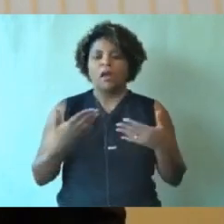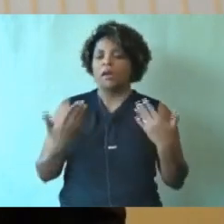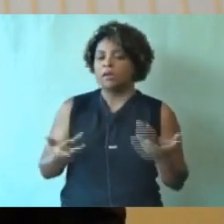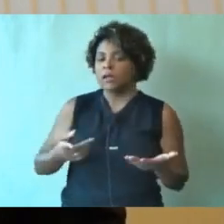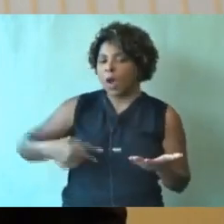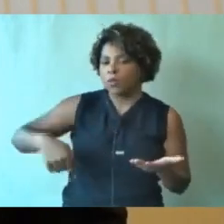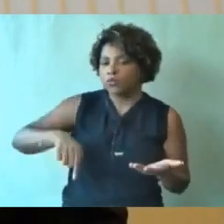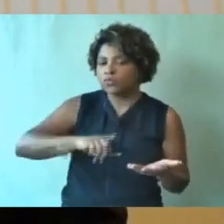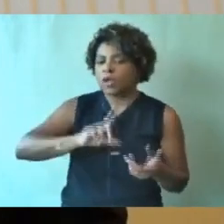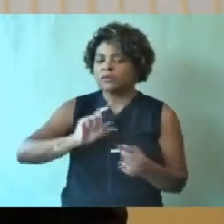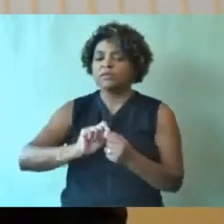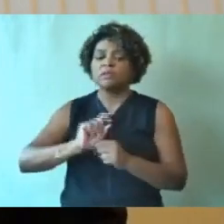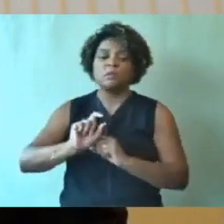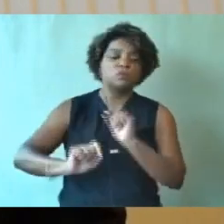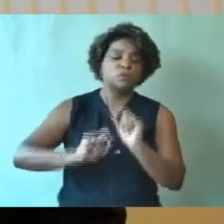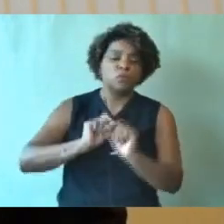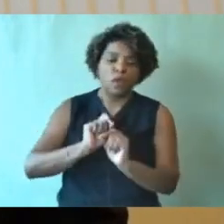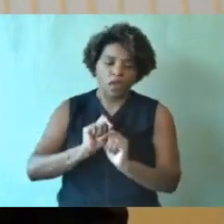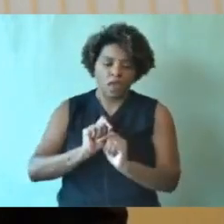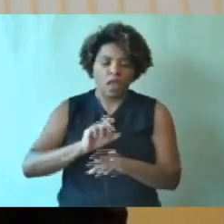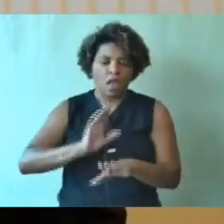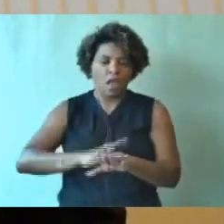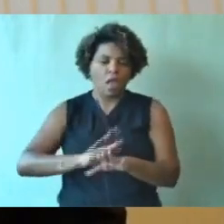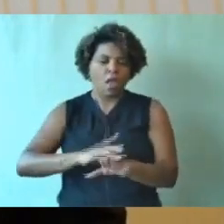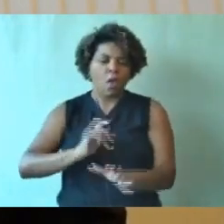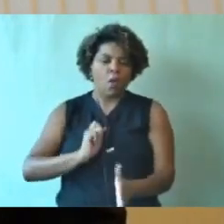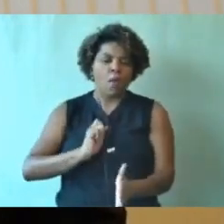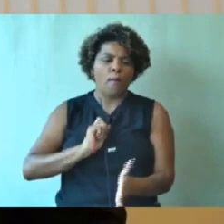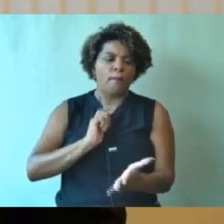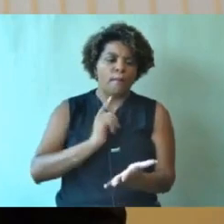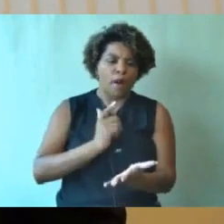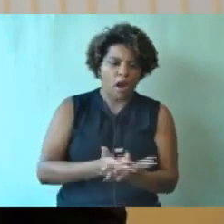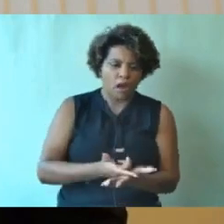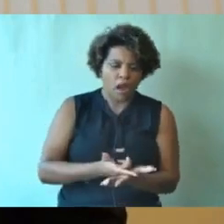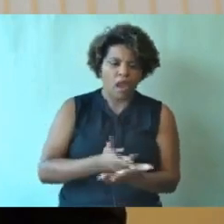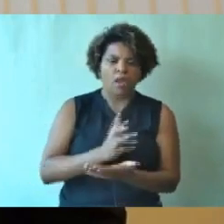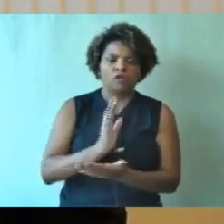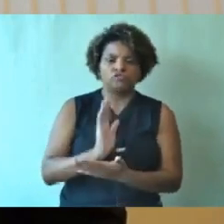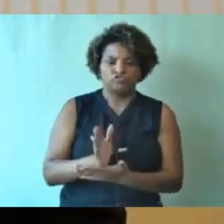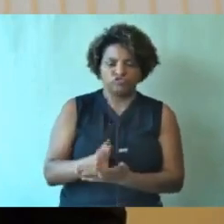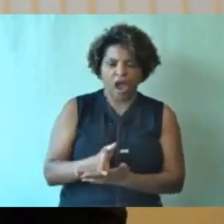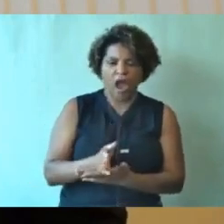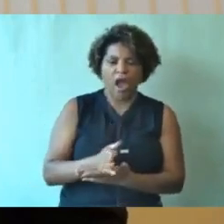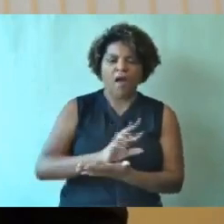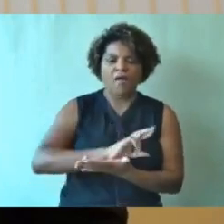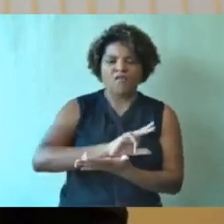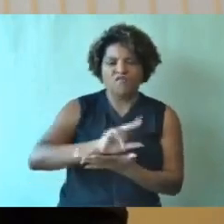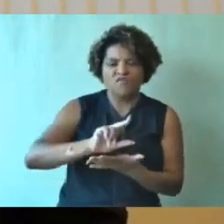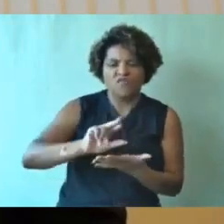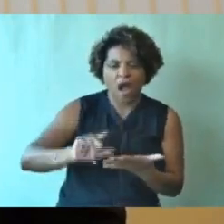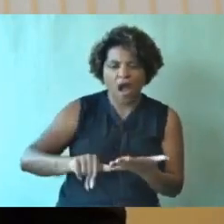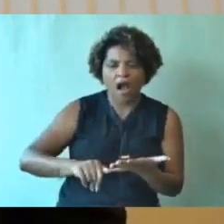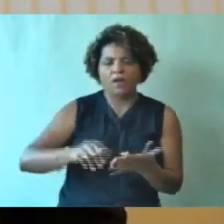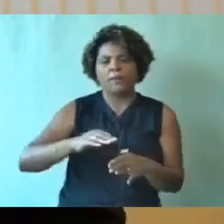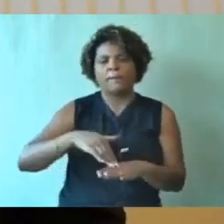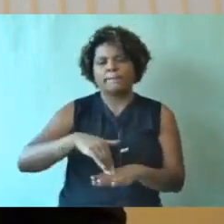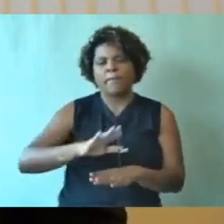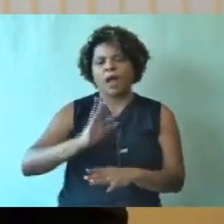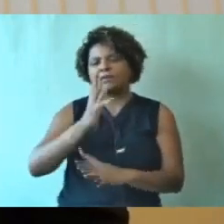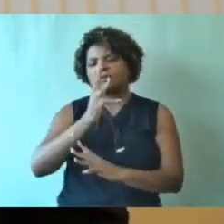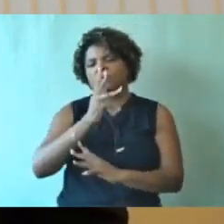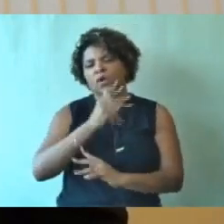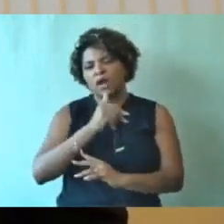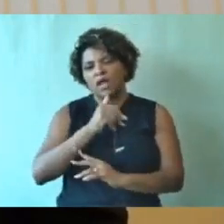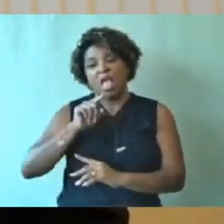o que aconteceu? Eu paguei, eu estou pagando os ativos da Torres muito mais alongado que eu tinha que pagá-los. Aí ele preferiu correr o